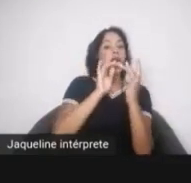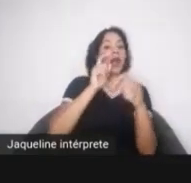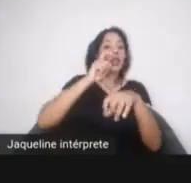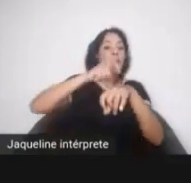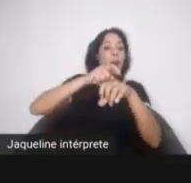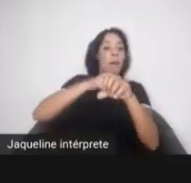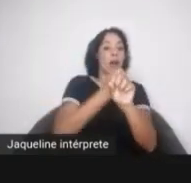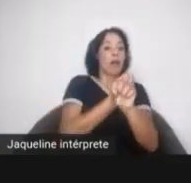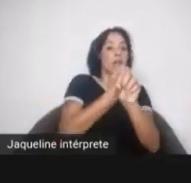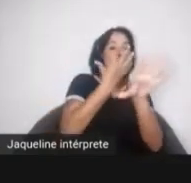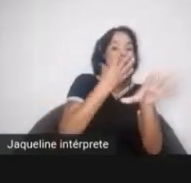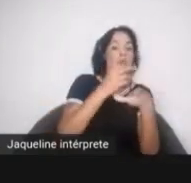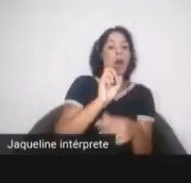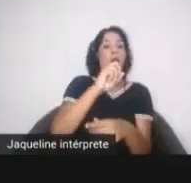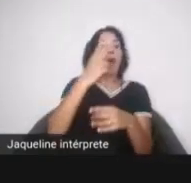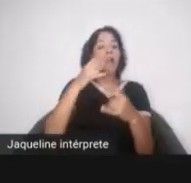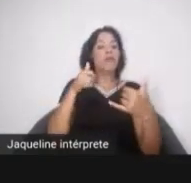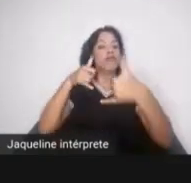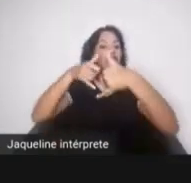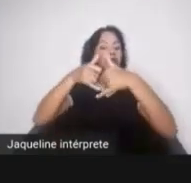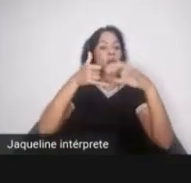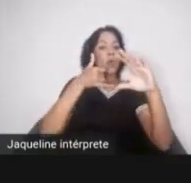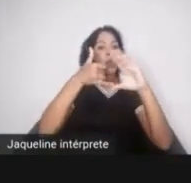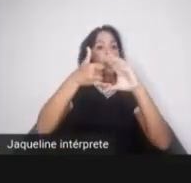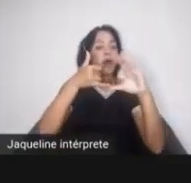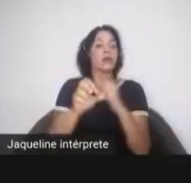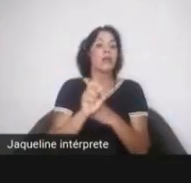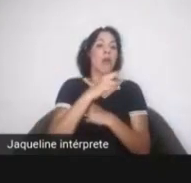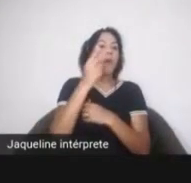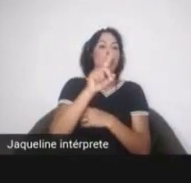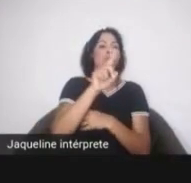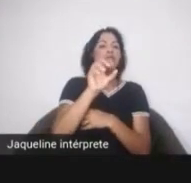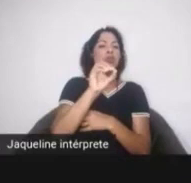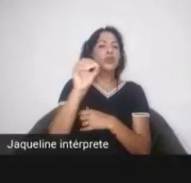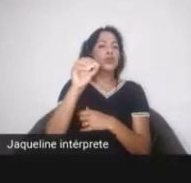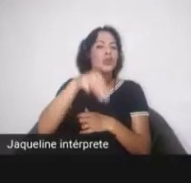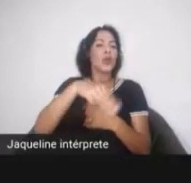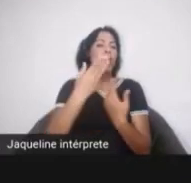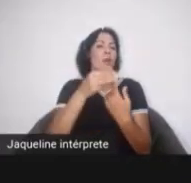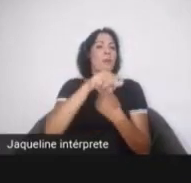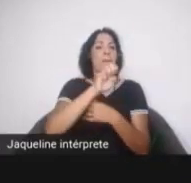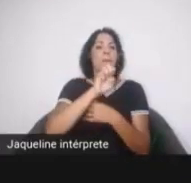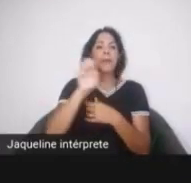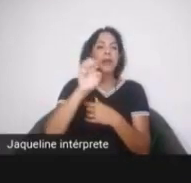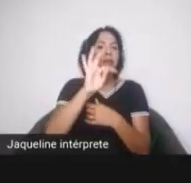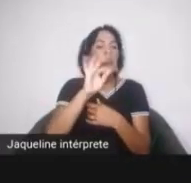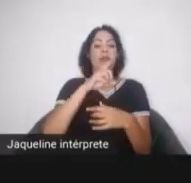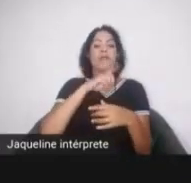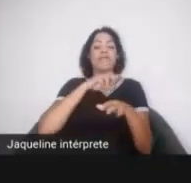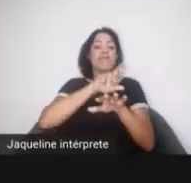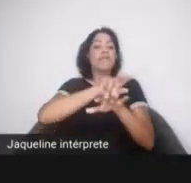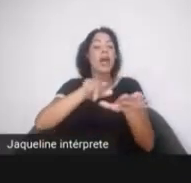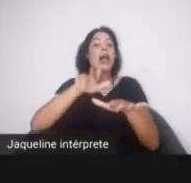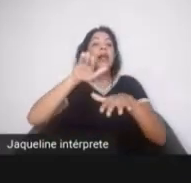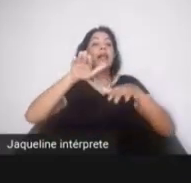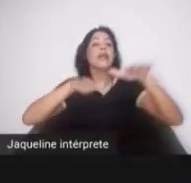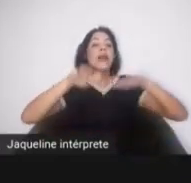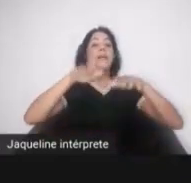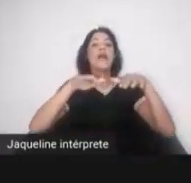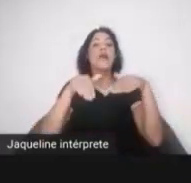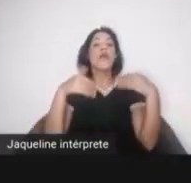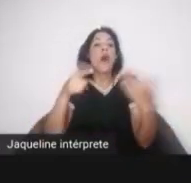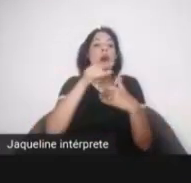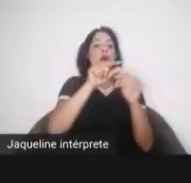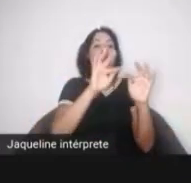por WhatsApp, aplicativos de Zoom, Meet, vai depender muito do nível de acesso que aquela